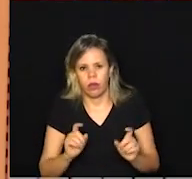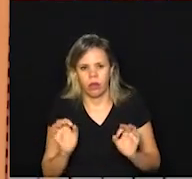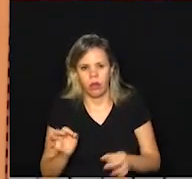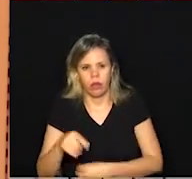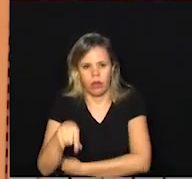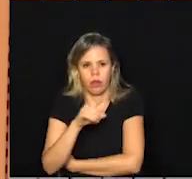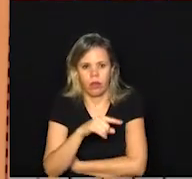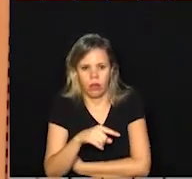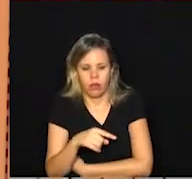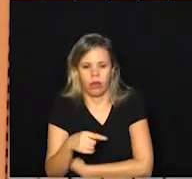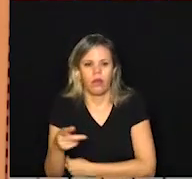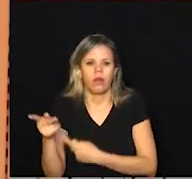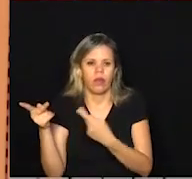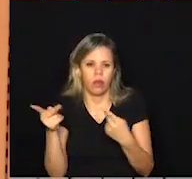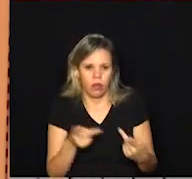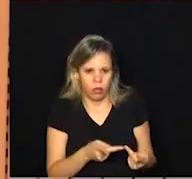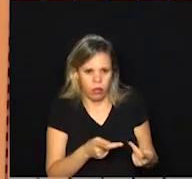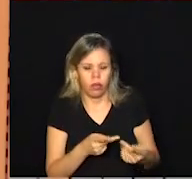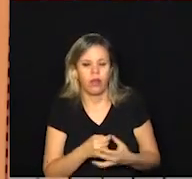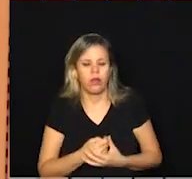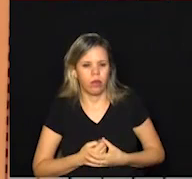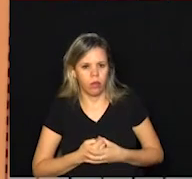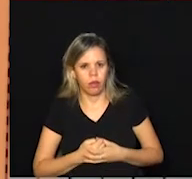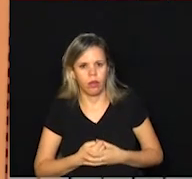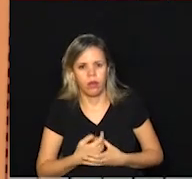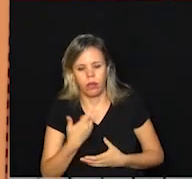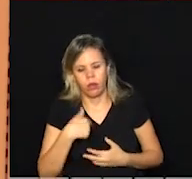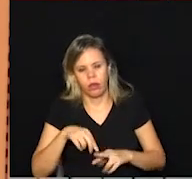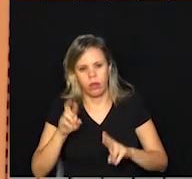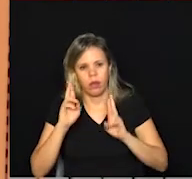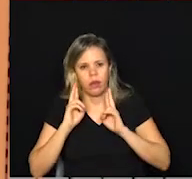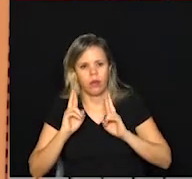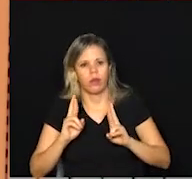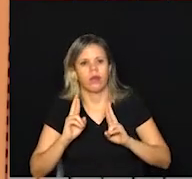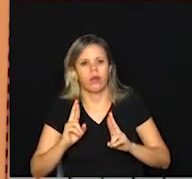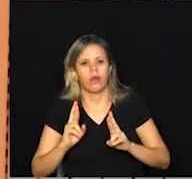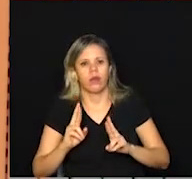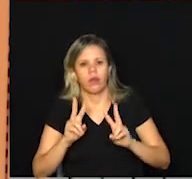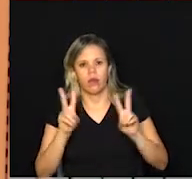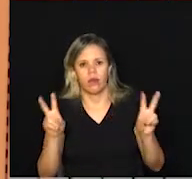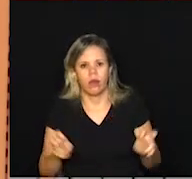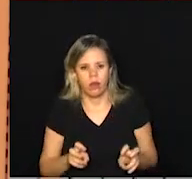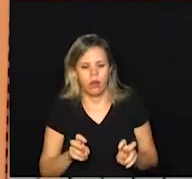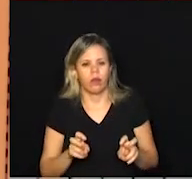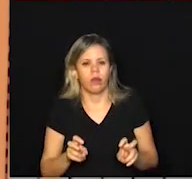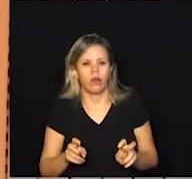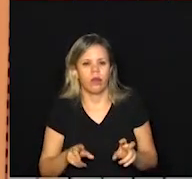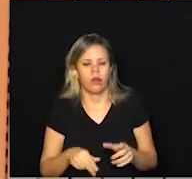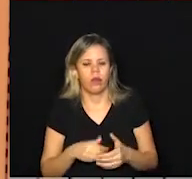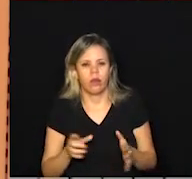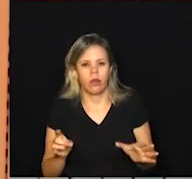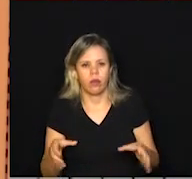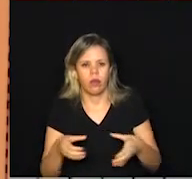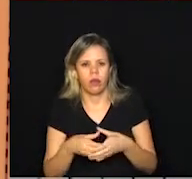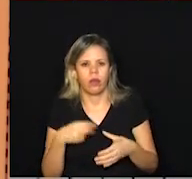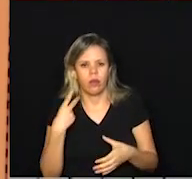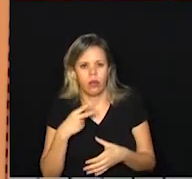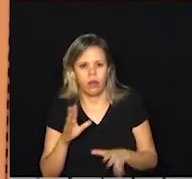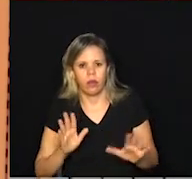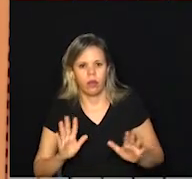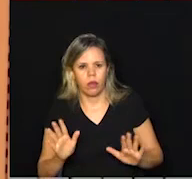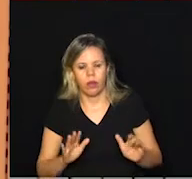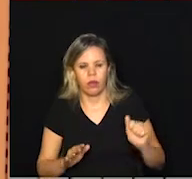certeza vocês serão convidados e convidadas eu espero não se trata de prestigiar a comissão o vereador